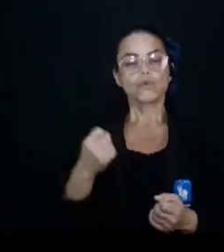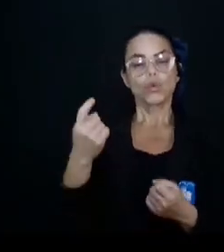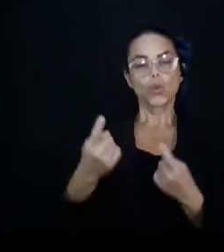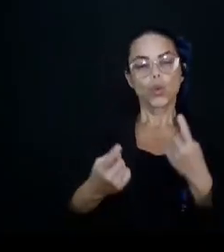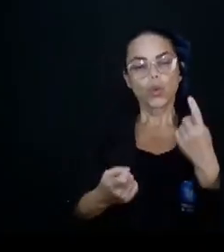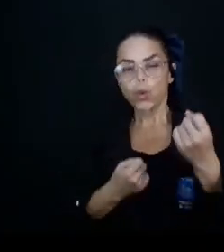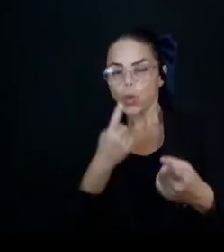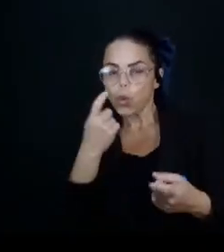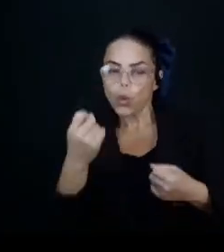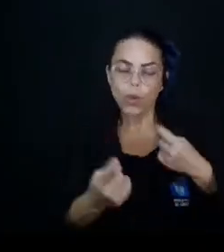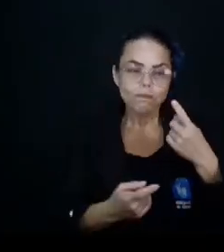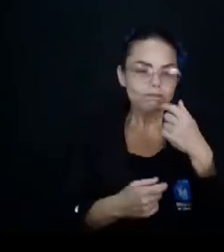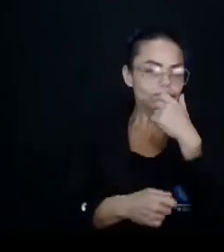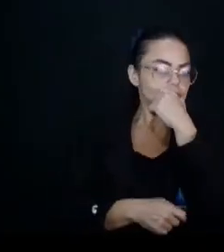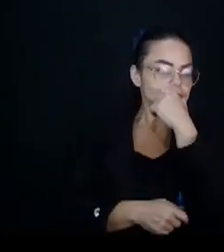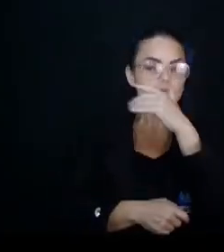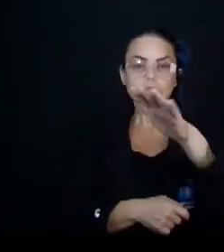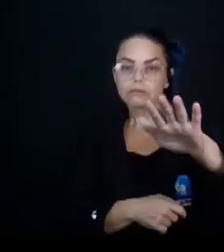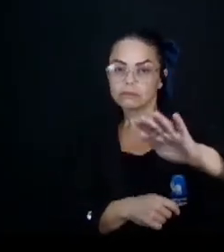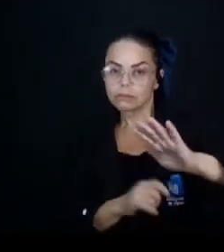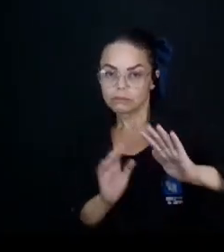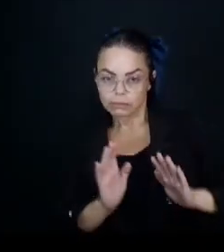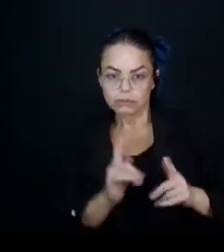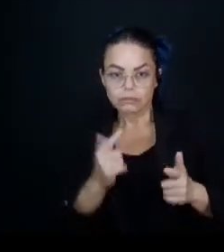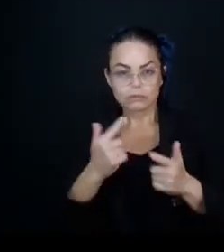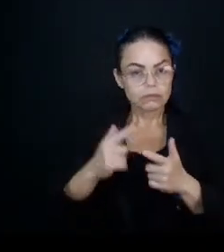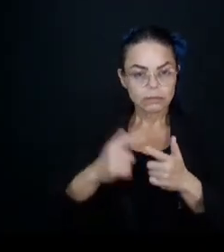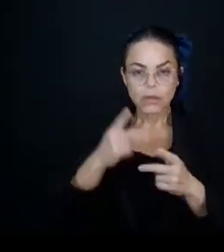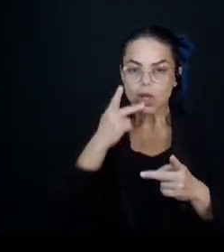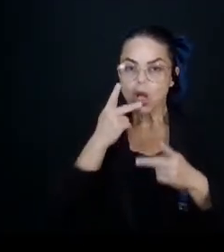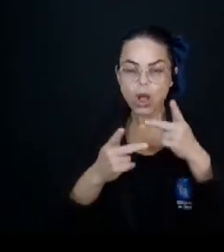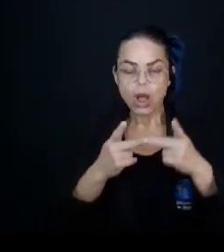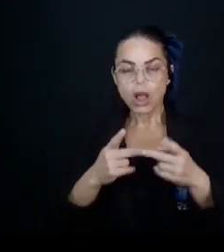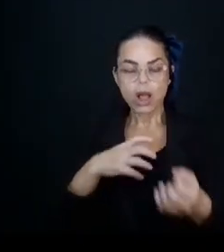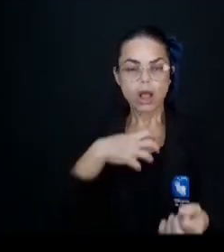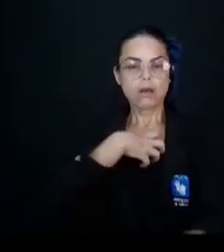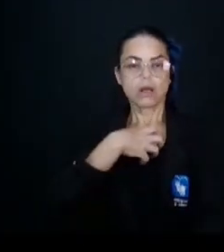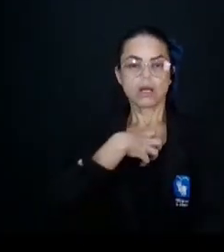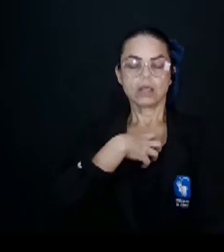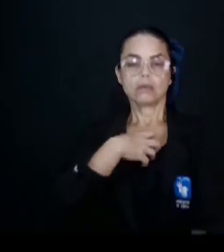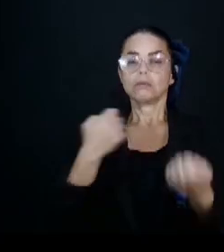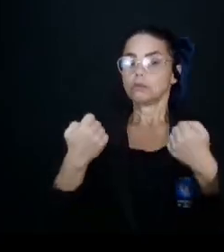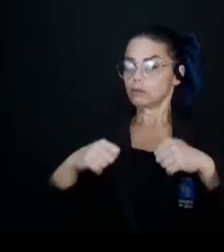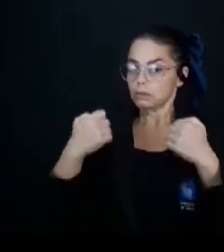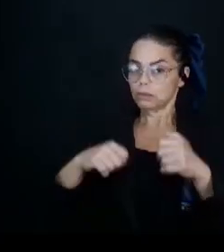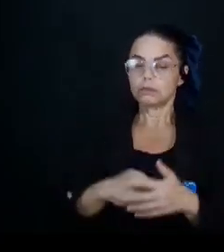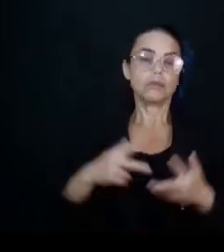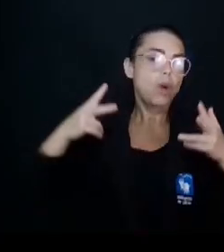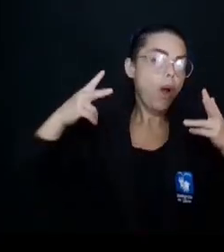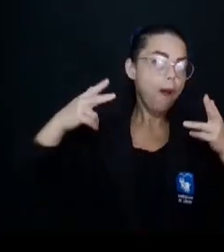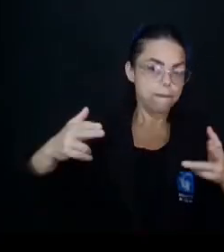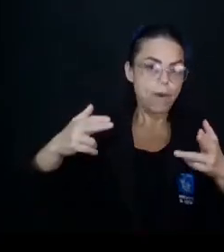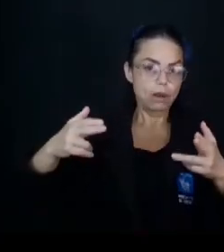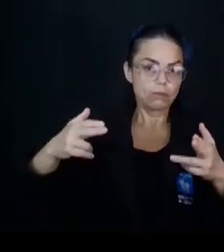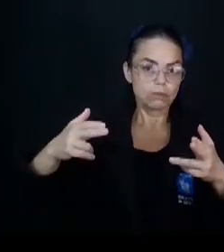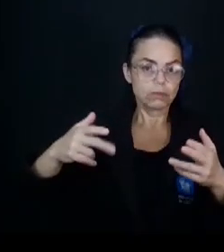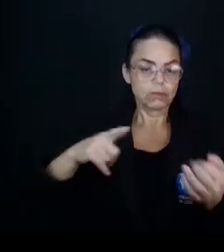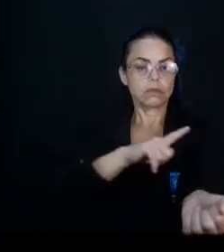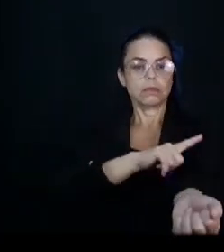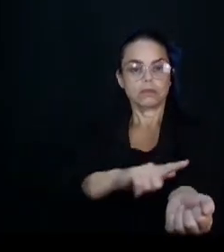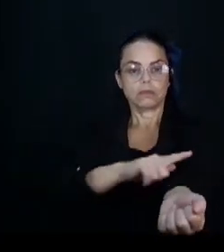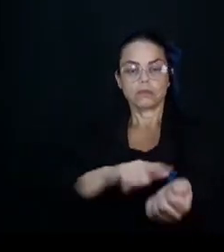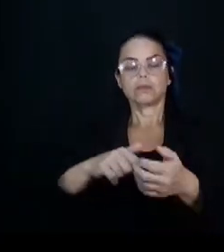Então, gente, não é porque a gente fala algum sintoma que necessariamente é igual a ter leucemia, mas a gente conversa